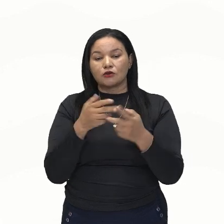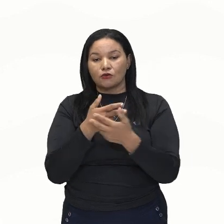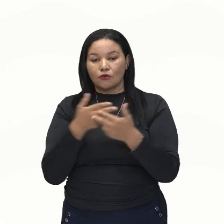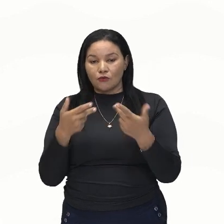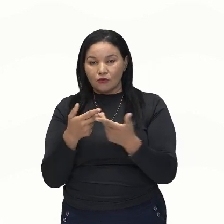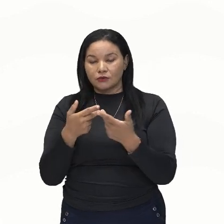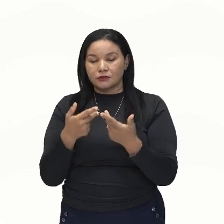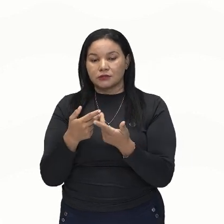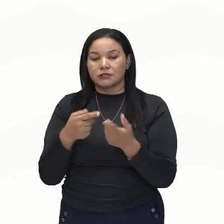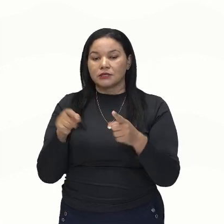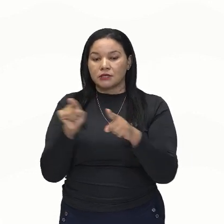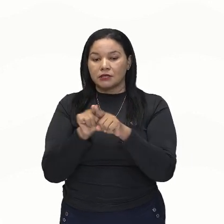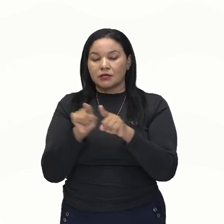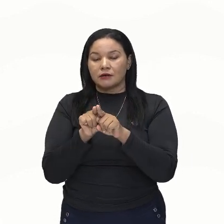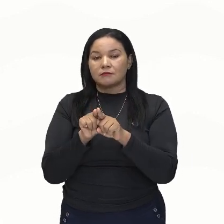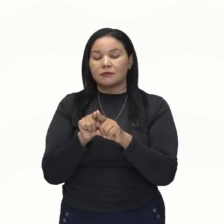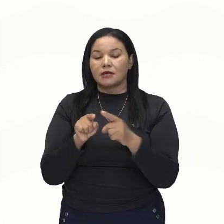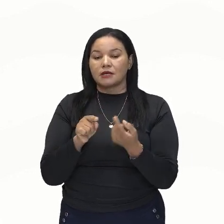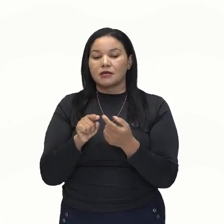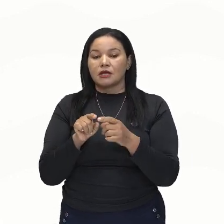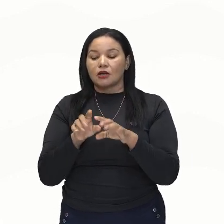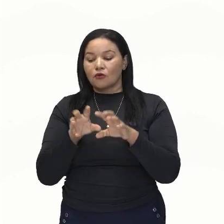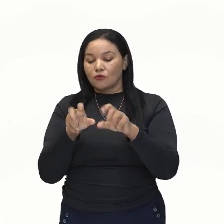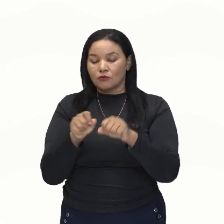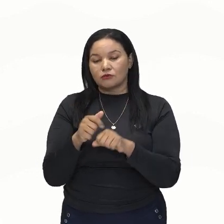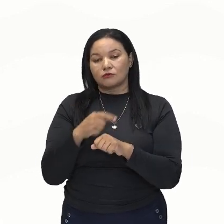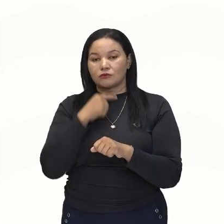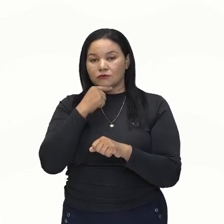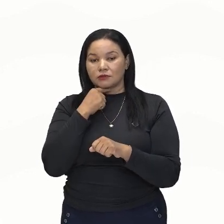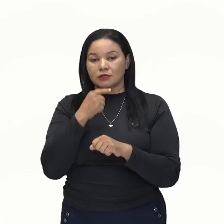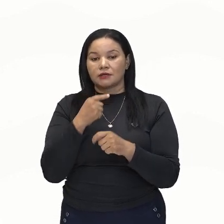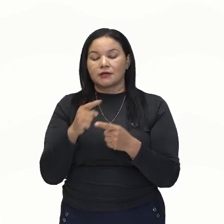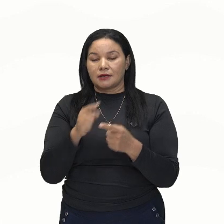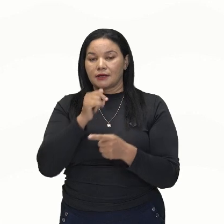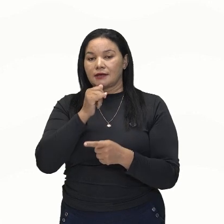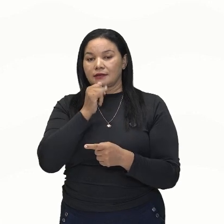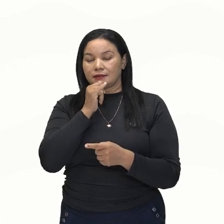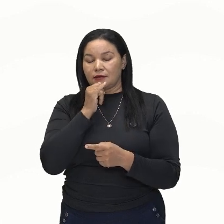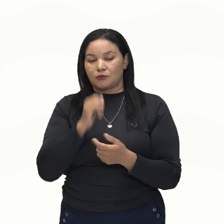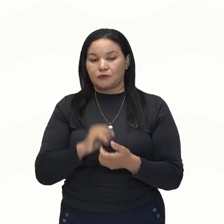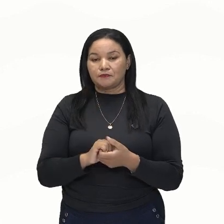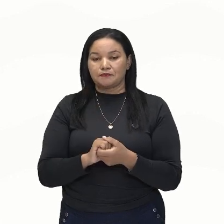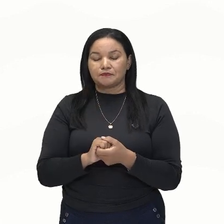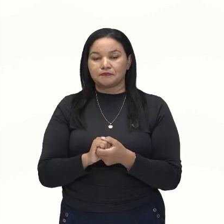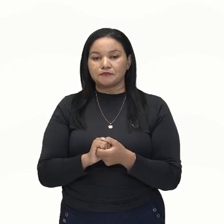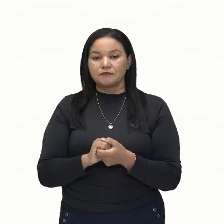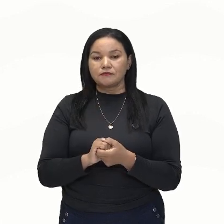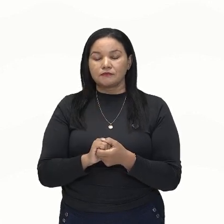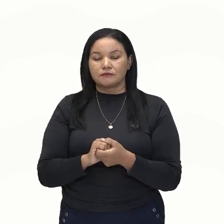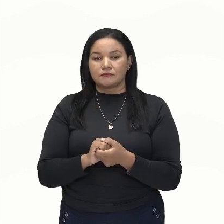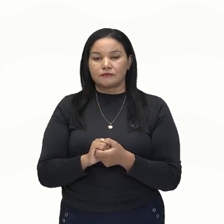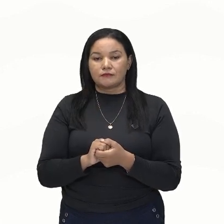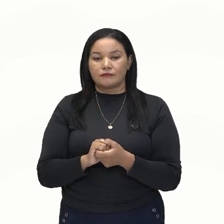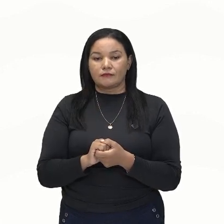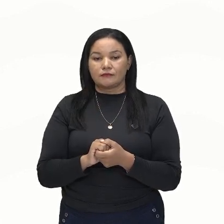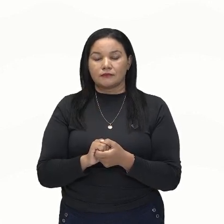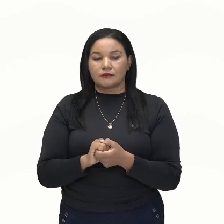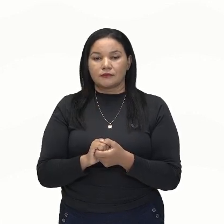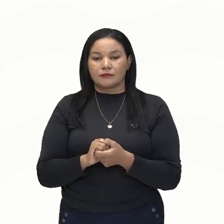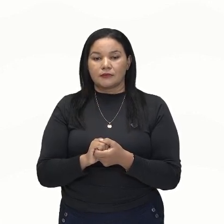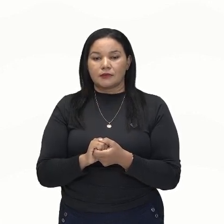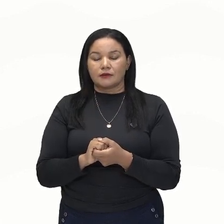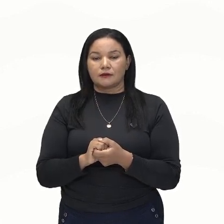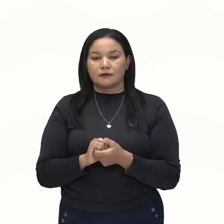ele seria o quê? Aquele que não é palpável, aquilo que não é